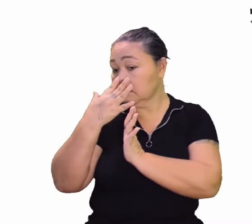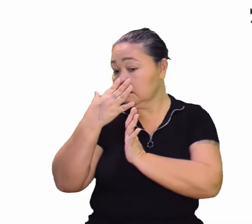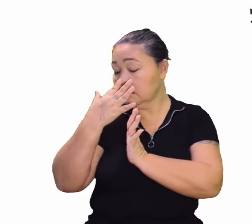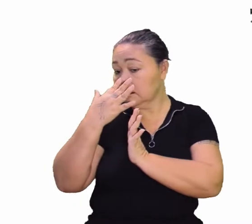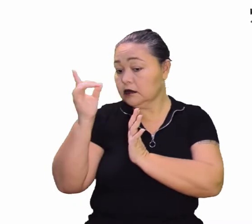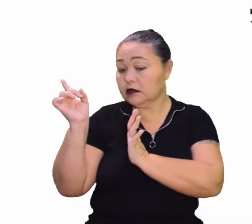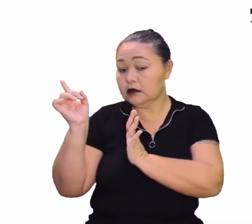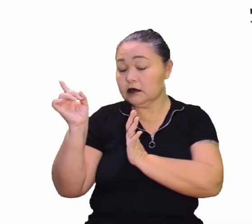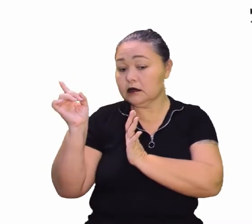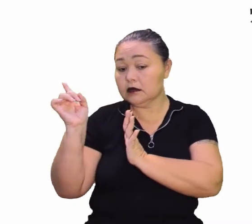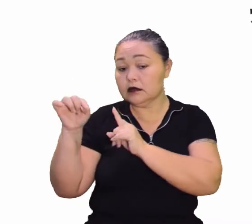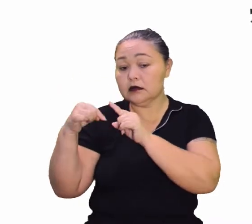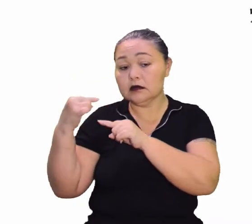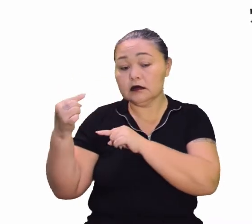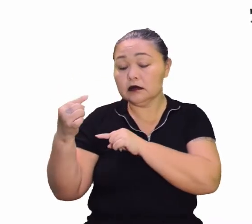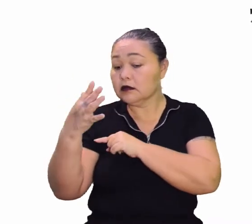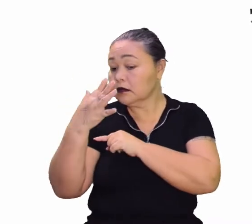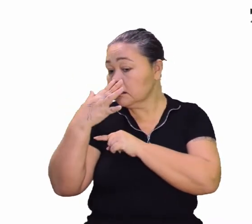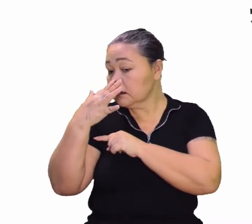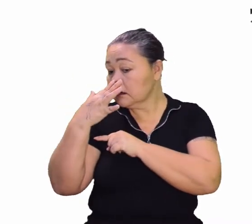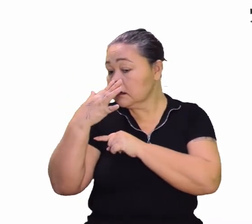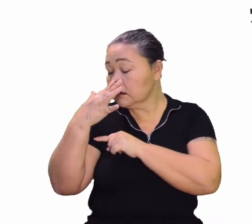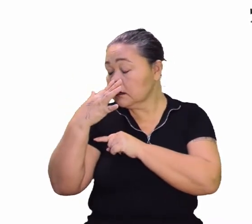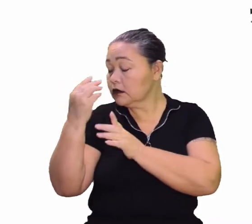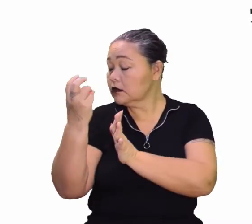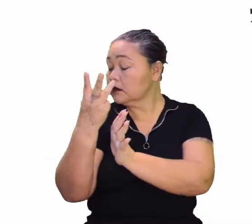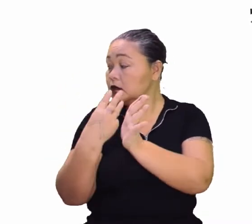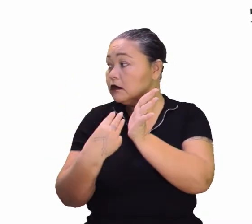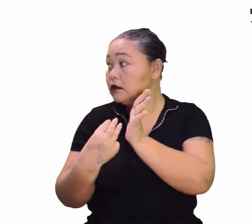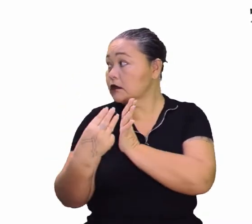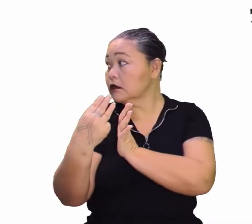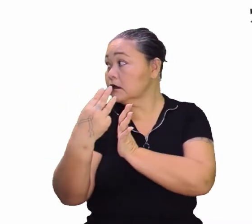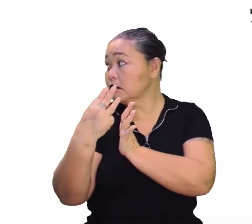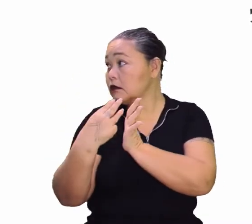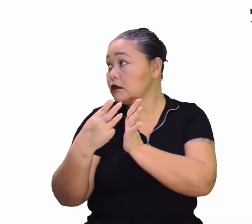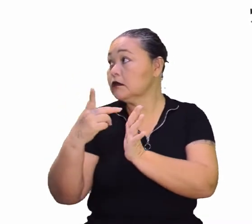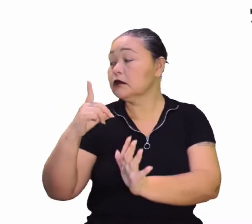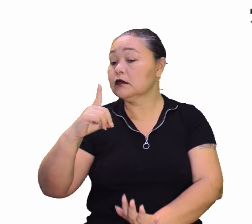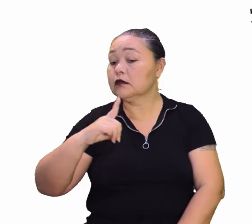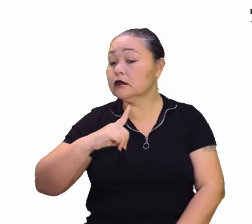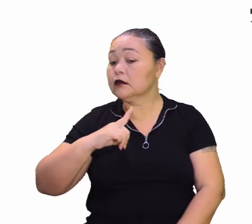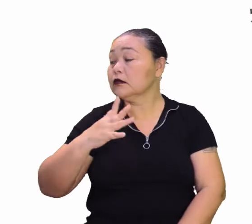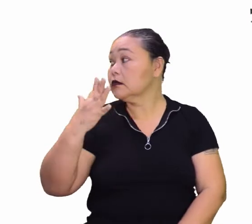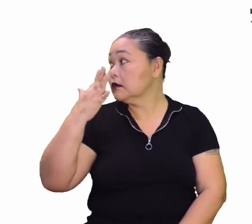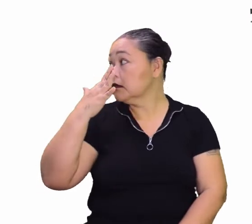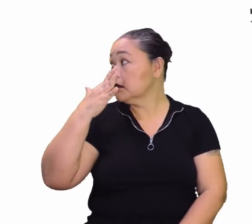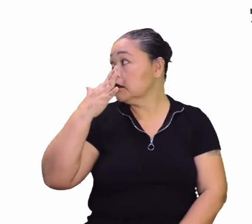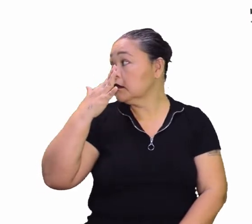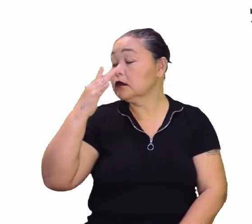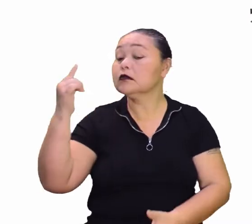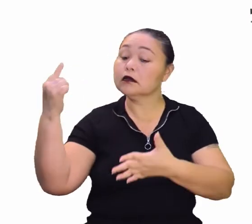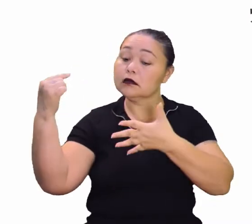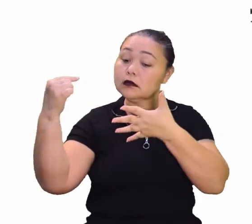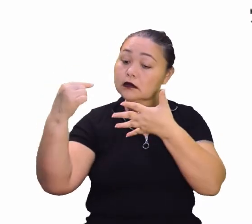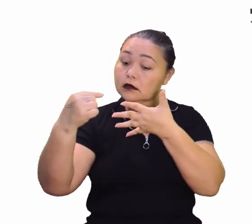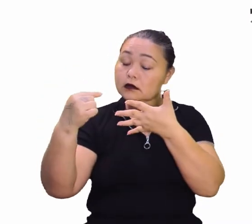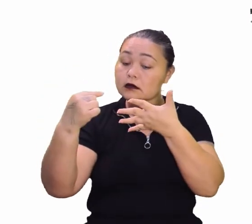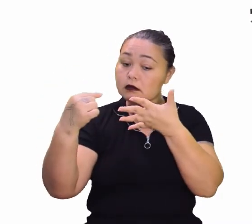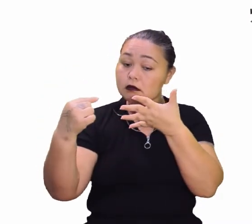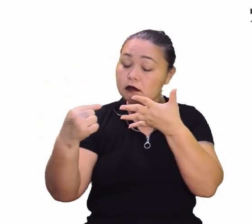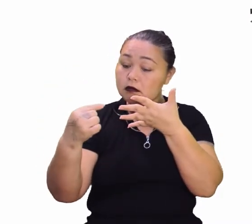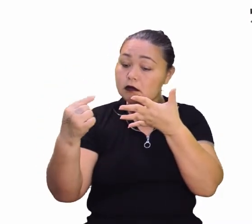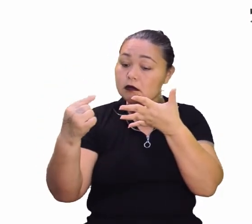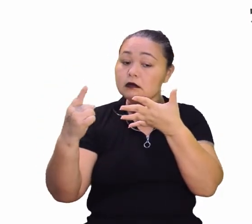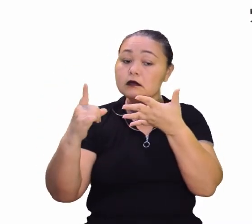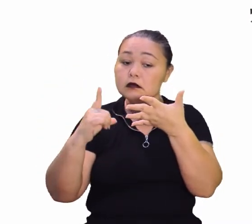Obviamente, Rogério, que quando você observa um mapa, você tem que observar todos os signos que estão